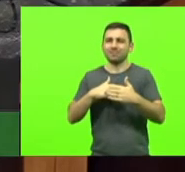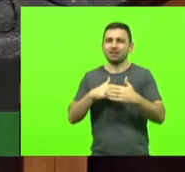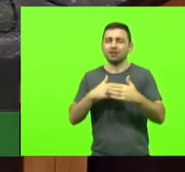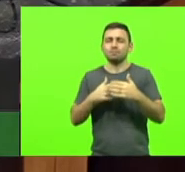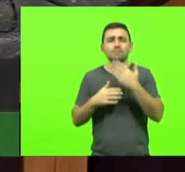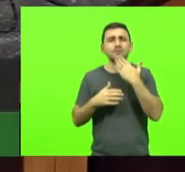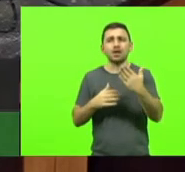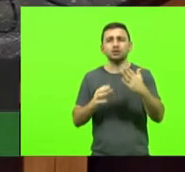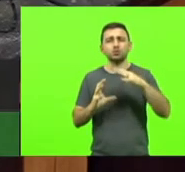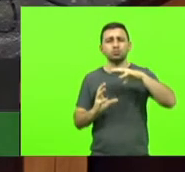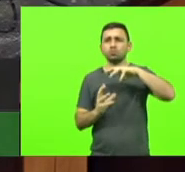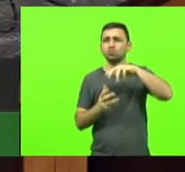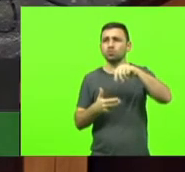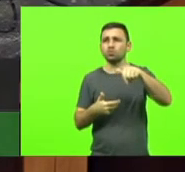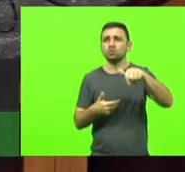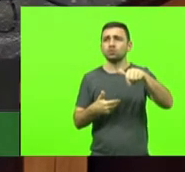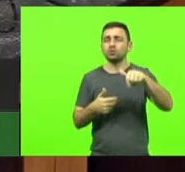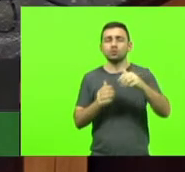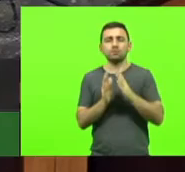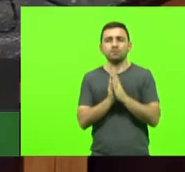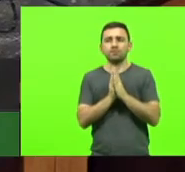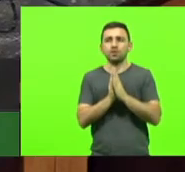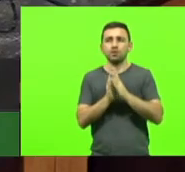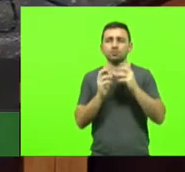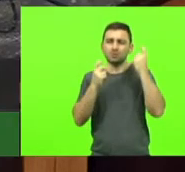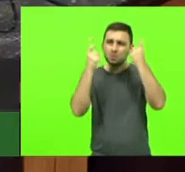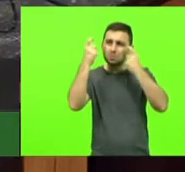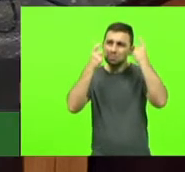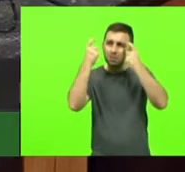domingo. Ela expressou sua preocupação com as